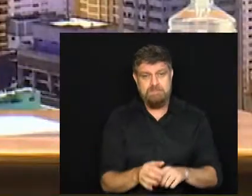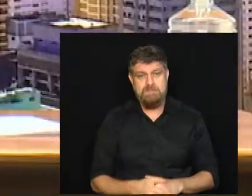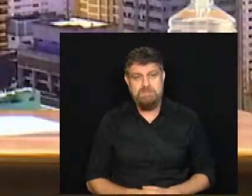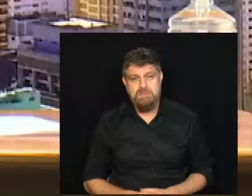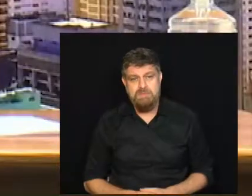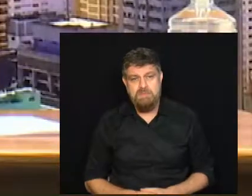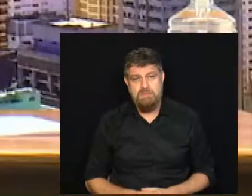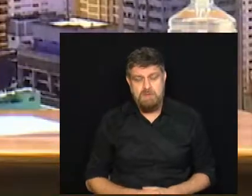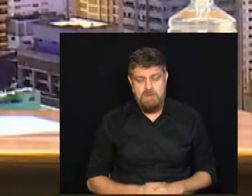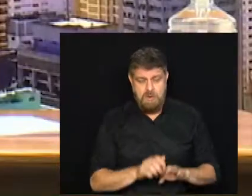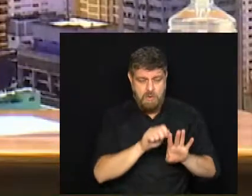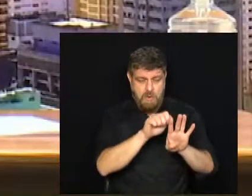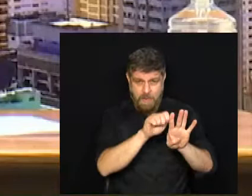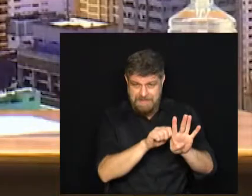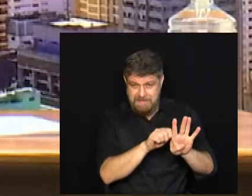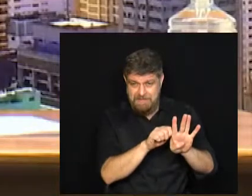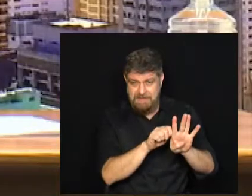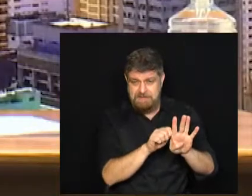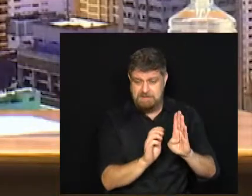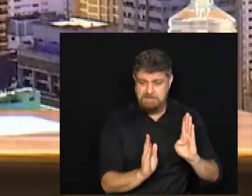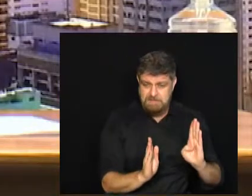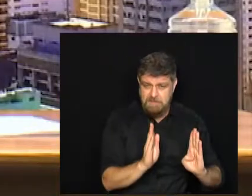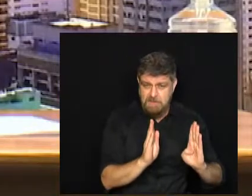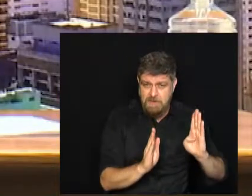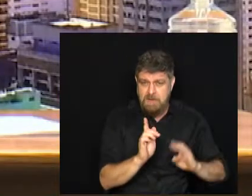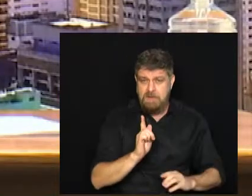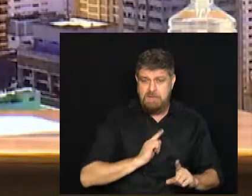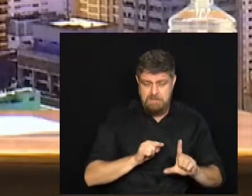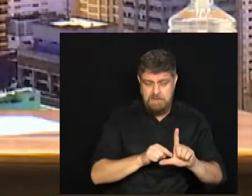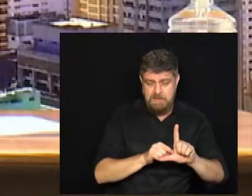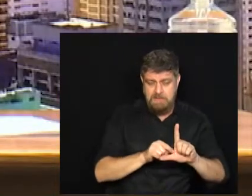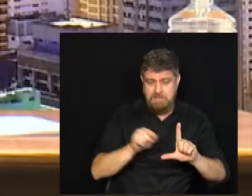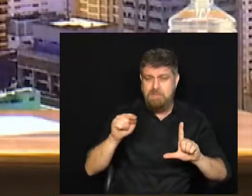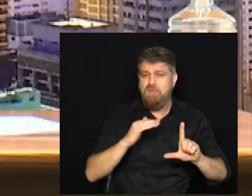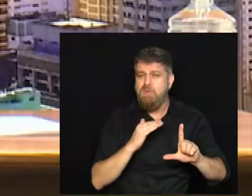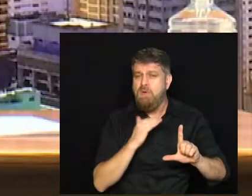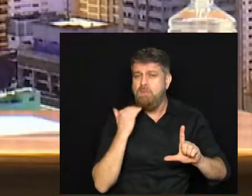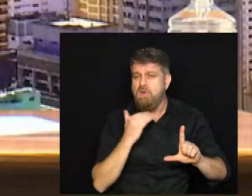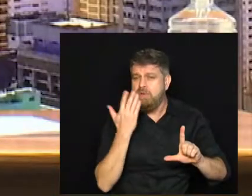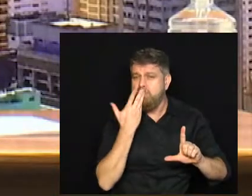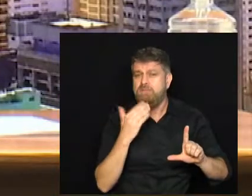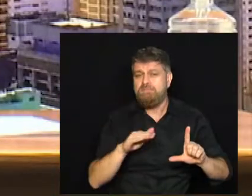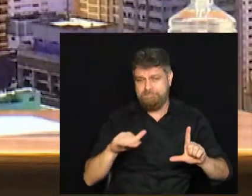primeiro quadrimestre, teve um aumento da mortalidade infantil.